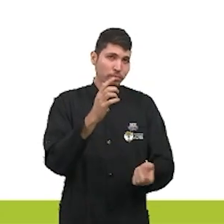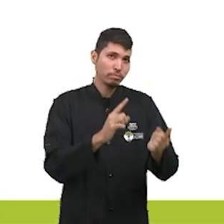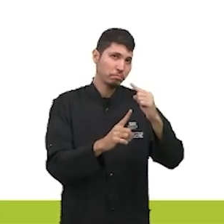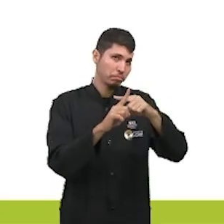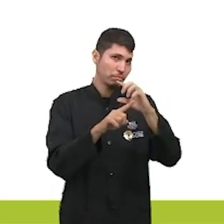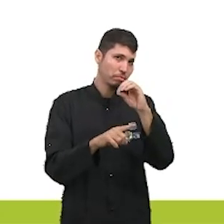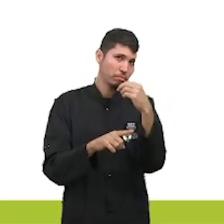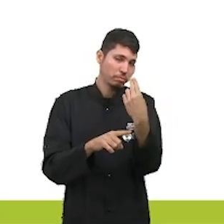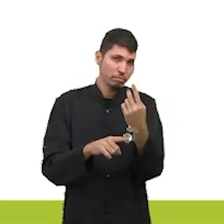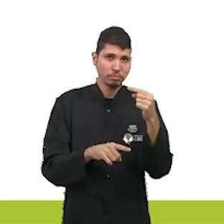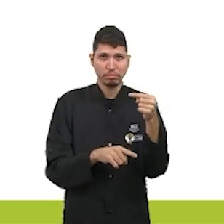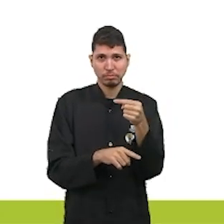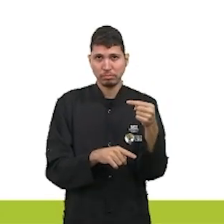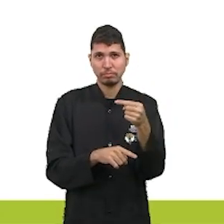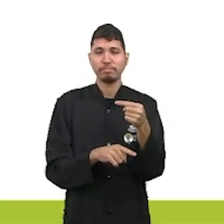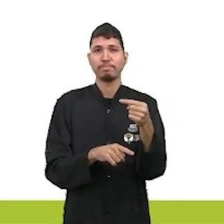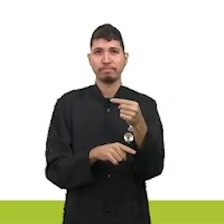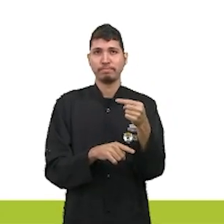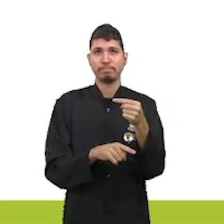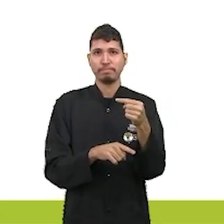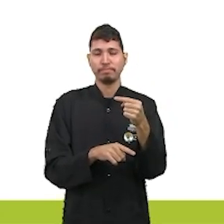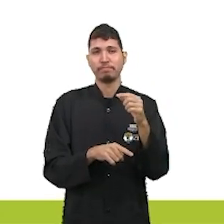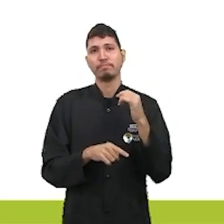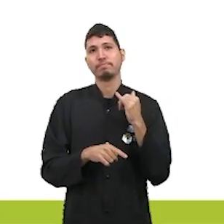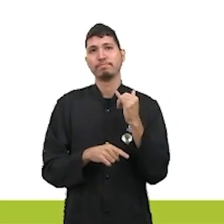do circuito, né?